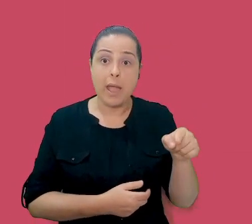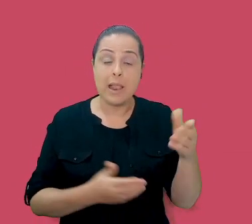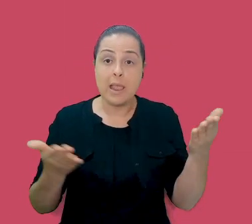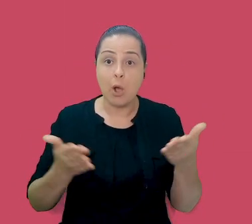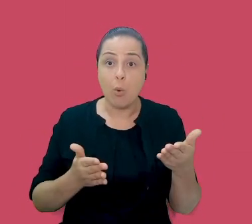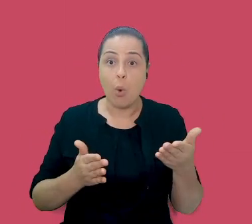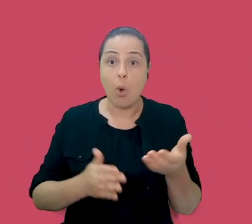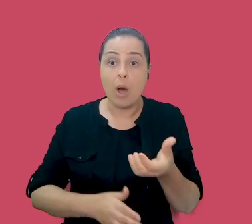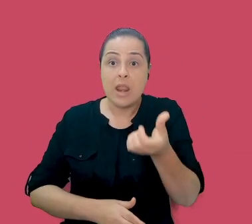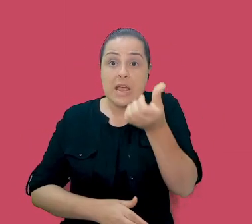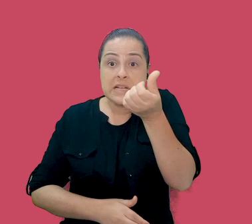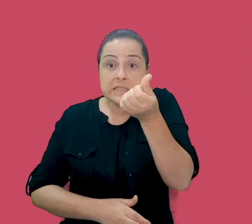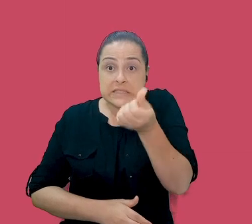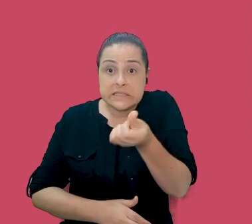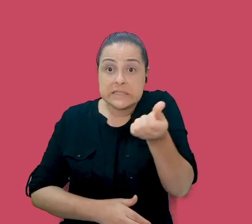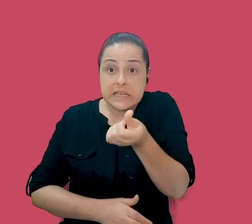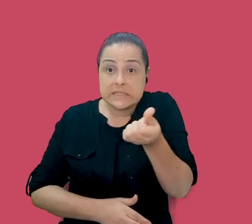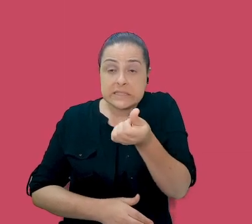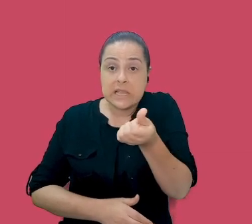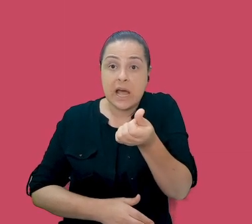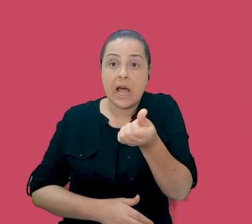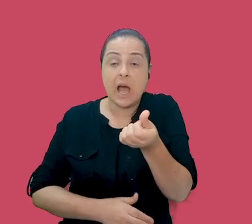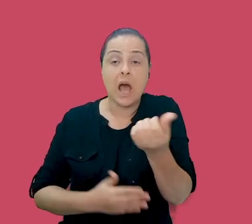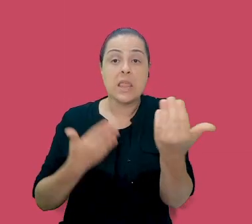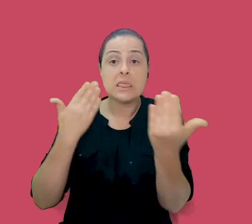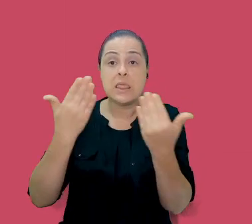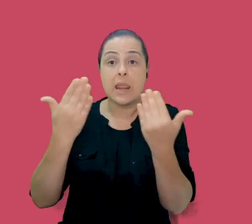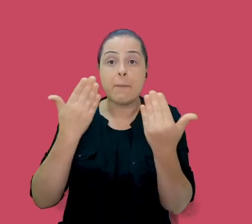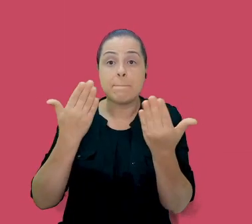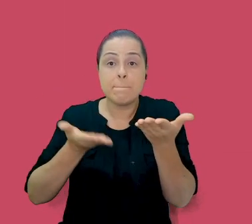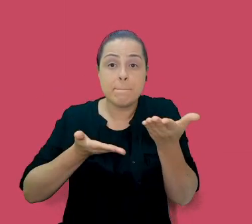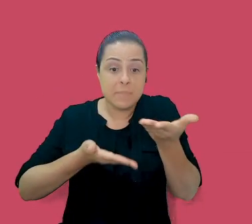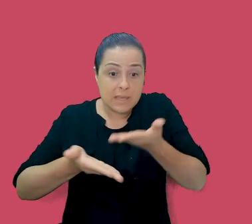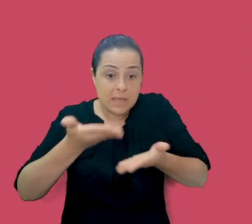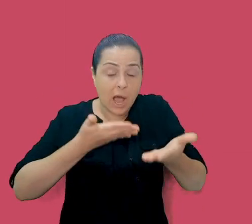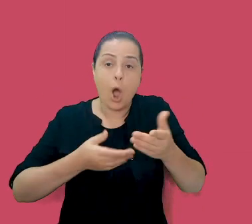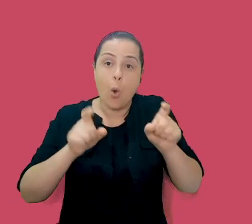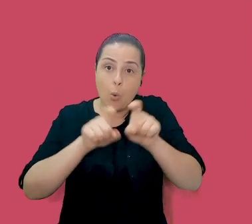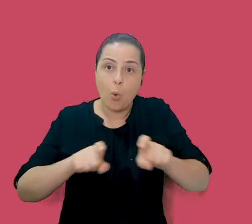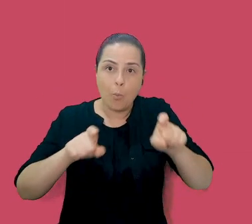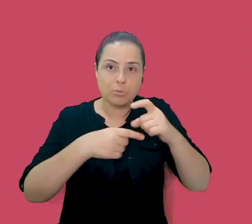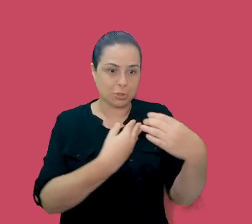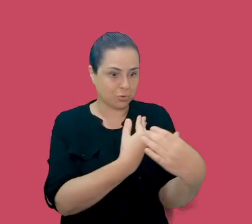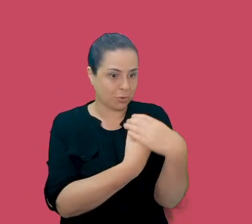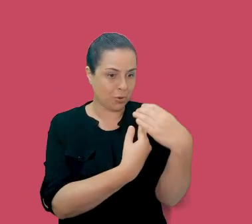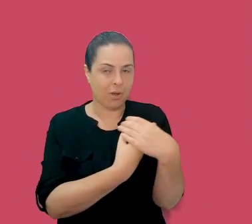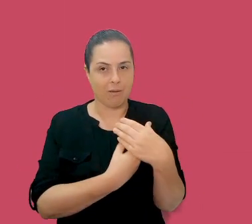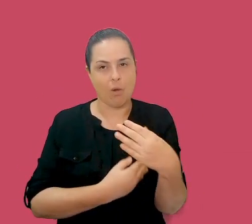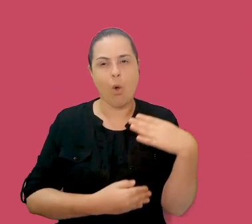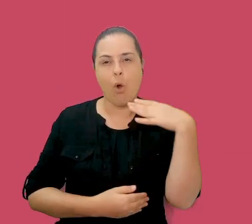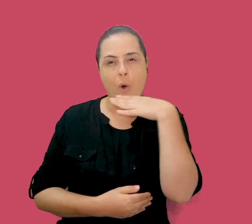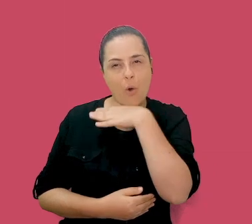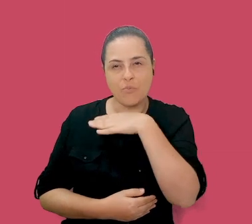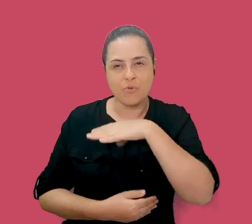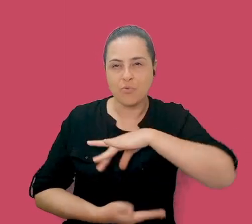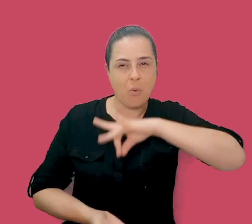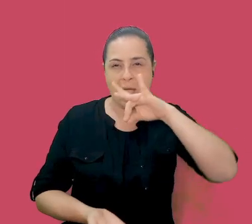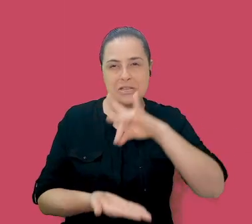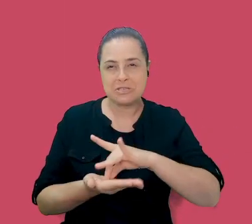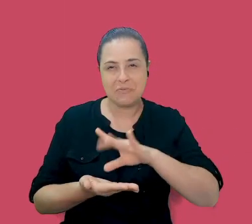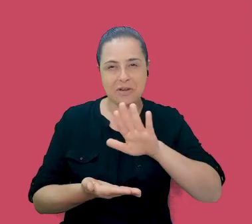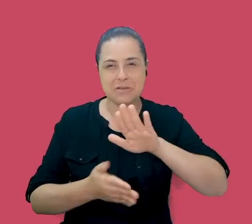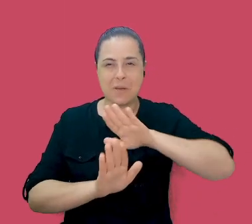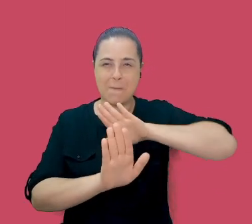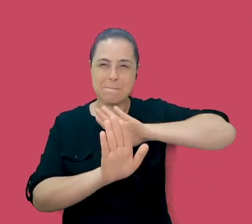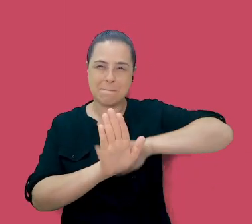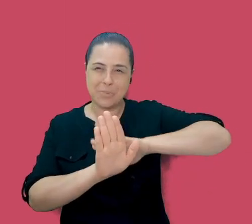com o ChatGPT. Isso é muito louco, né? E aí o que ele está fazendo? É claro que ele não está fazendo a sério mesmo, mas no fundo tem